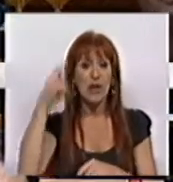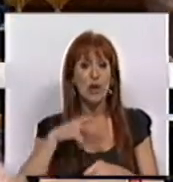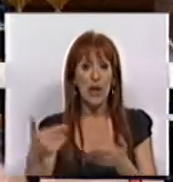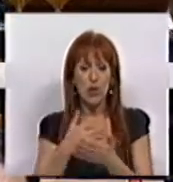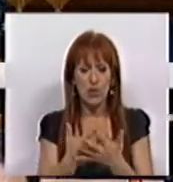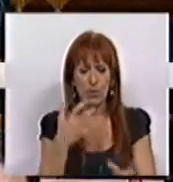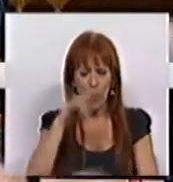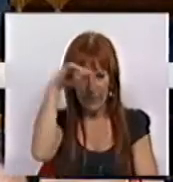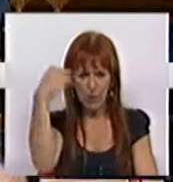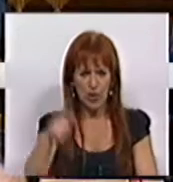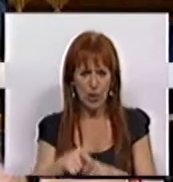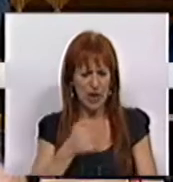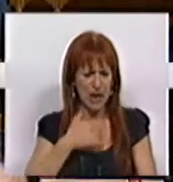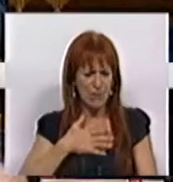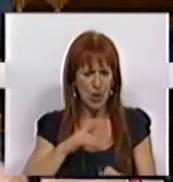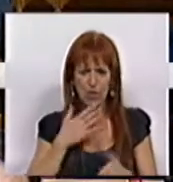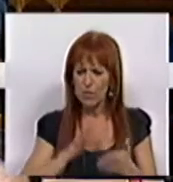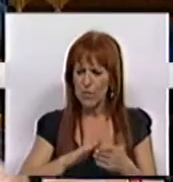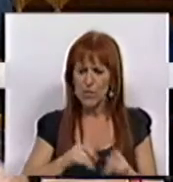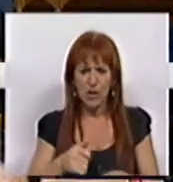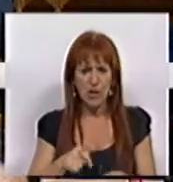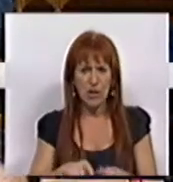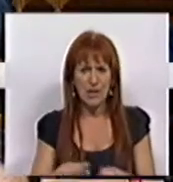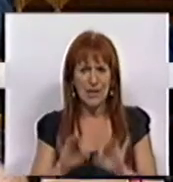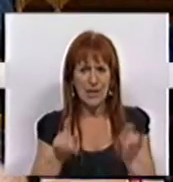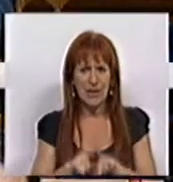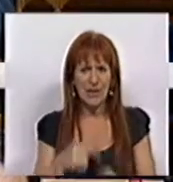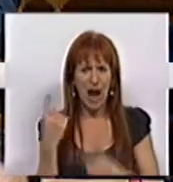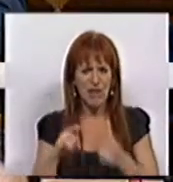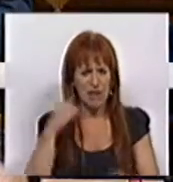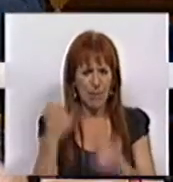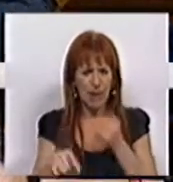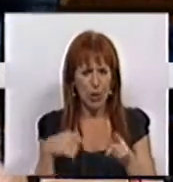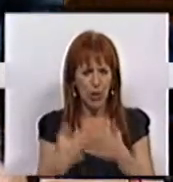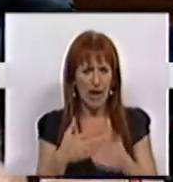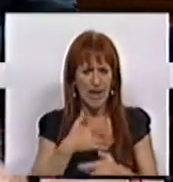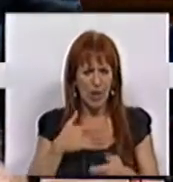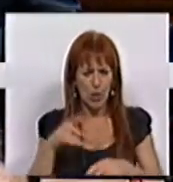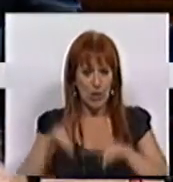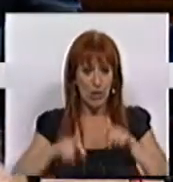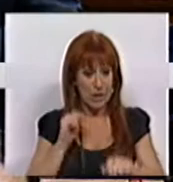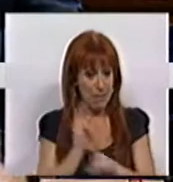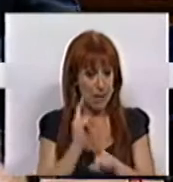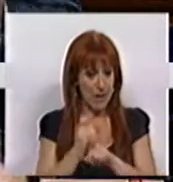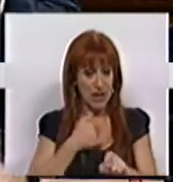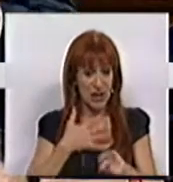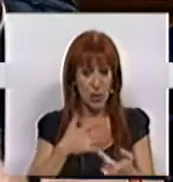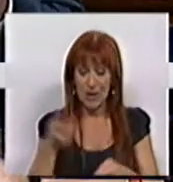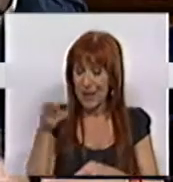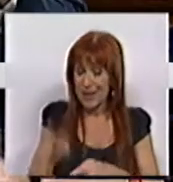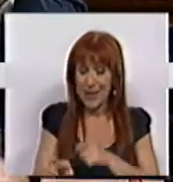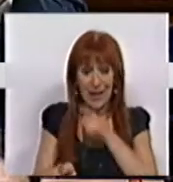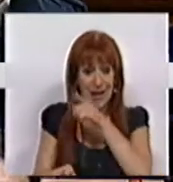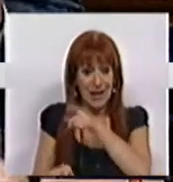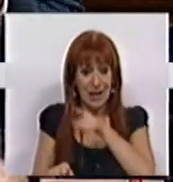tem sublinhado as dificuldades nas empresas de restauração e bebidas, colocando muitas vezes em risco a saúde financeira destas empresas. A